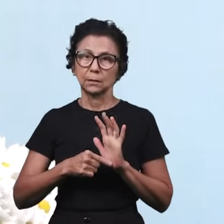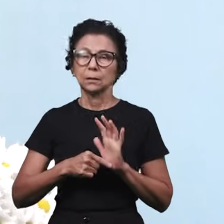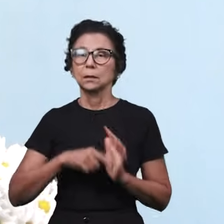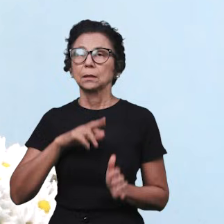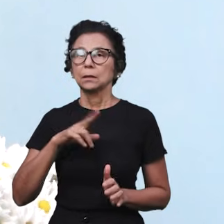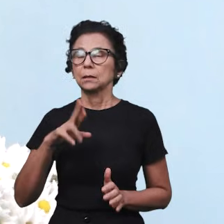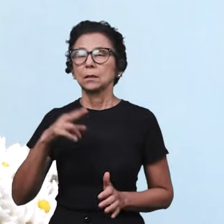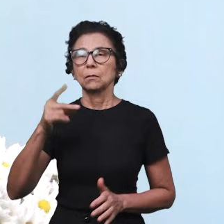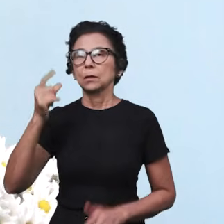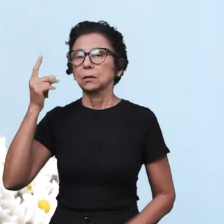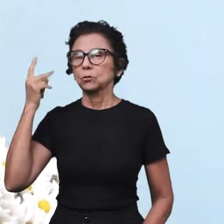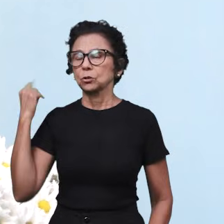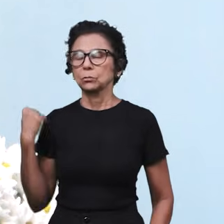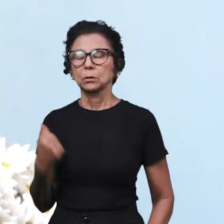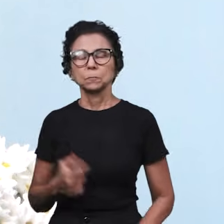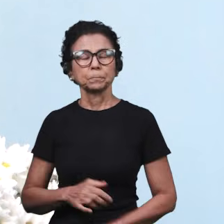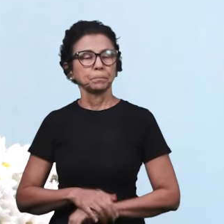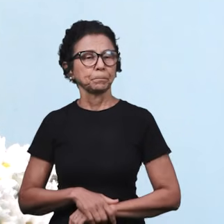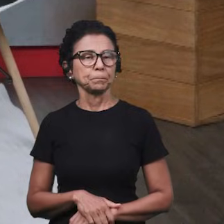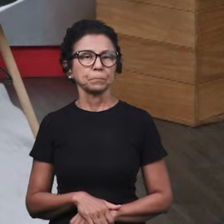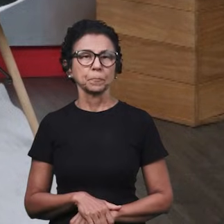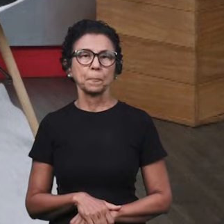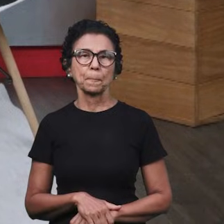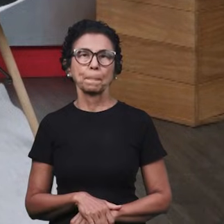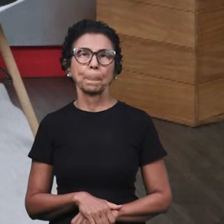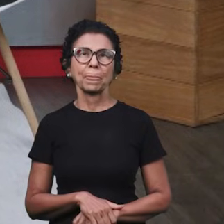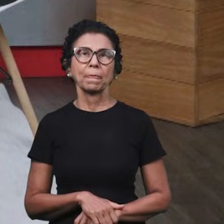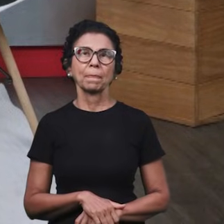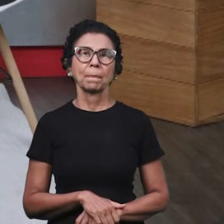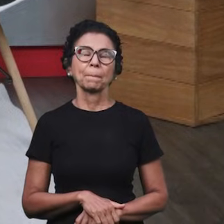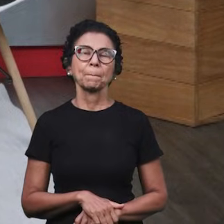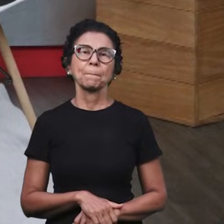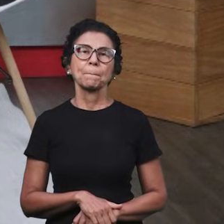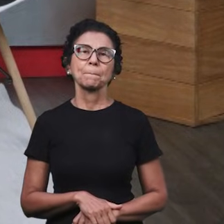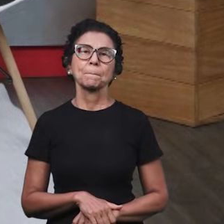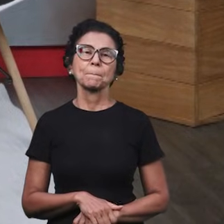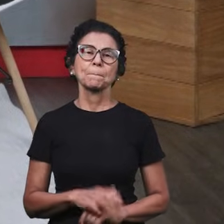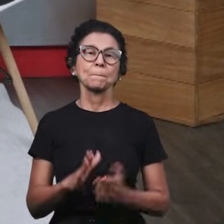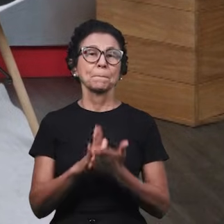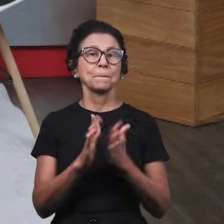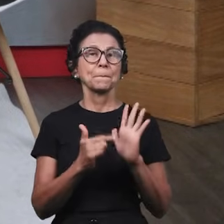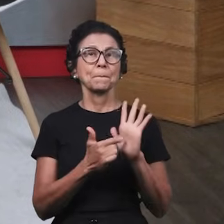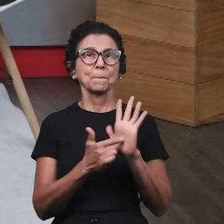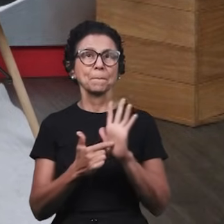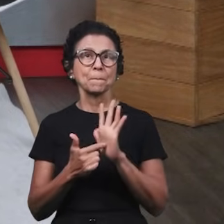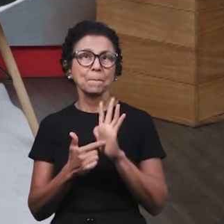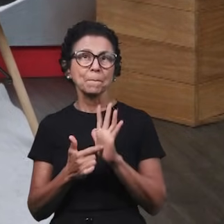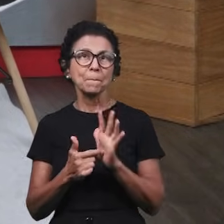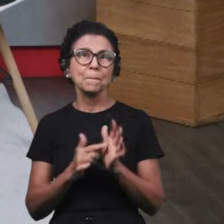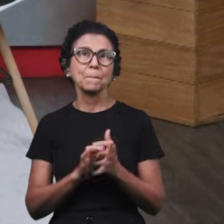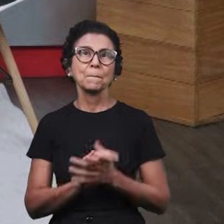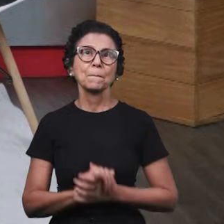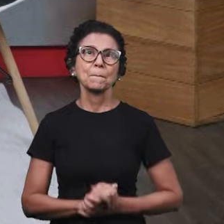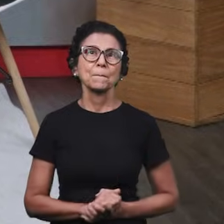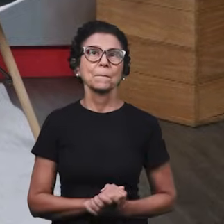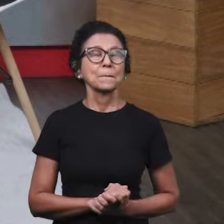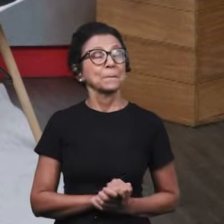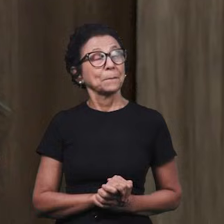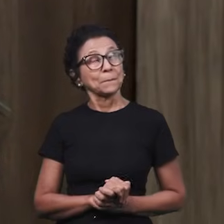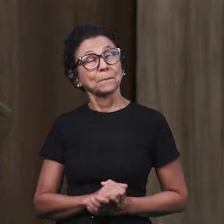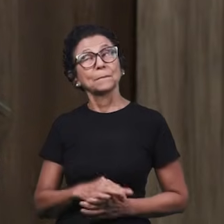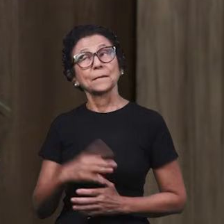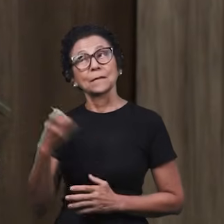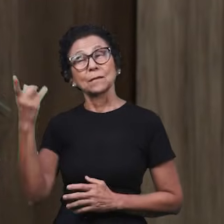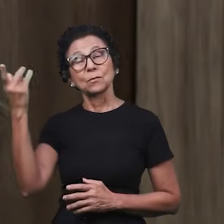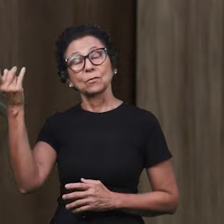é eterna, igual a Pri falou. E a palavra mesmo fala, né? Receber o profeta como profeta e receberá o galardão de profeta. É